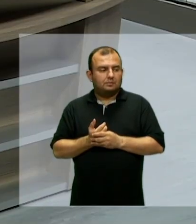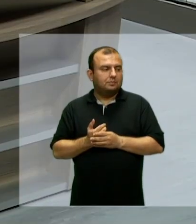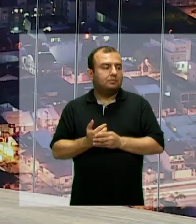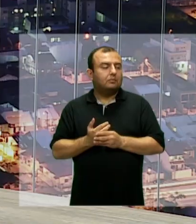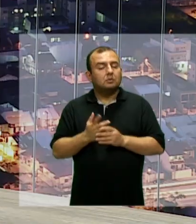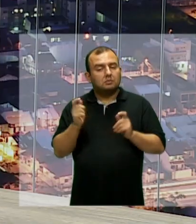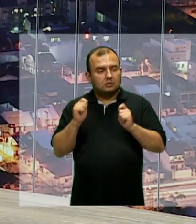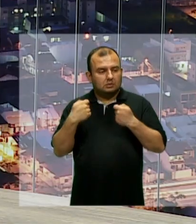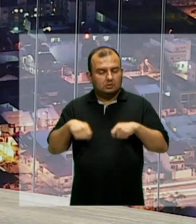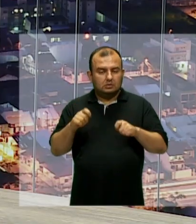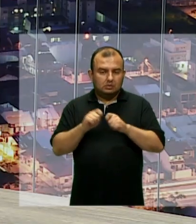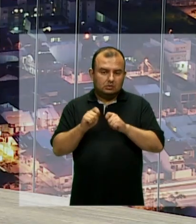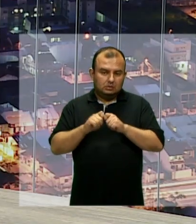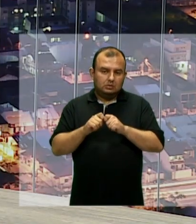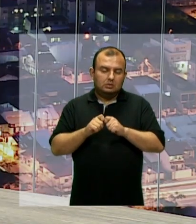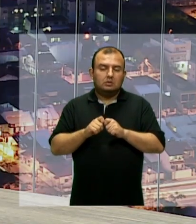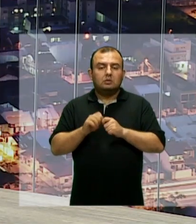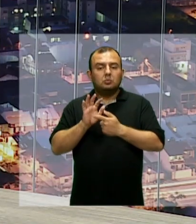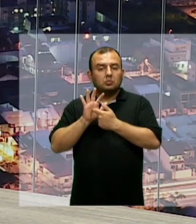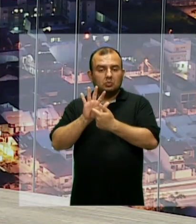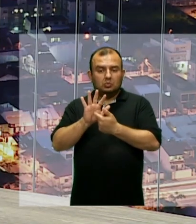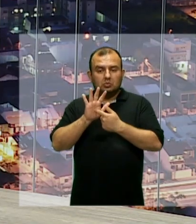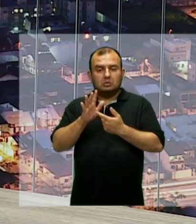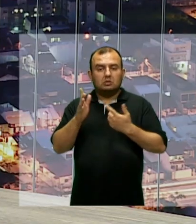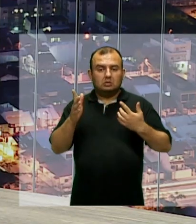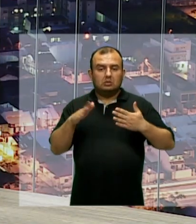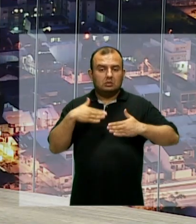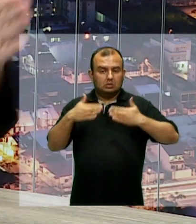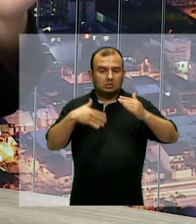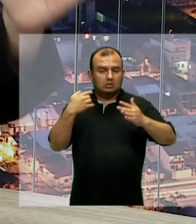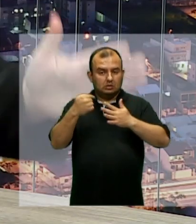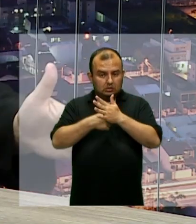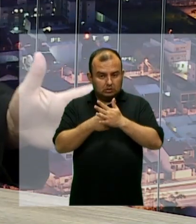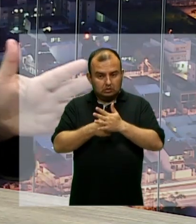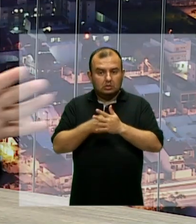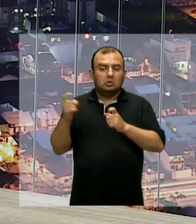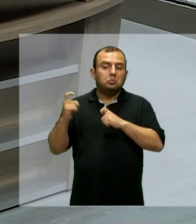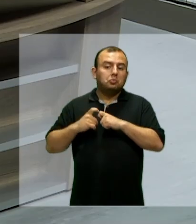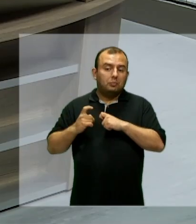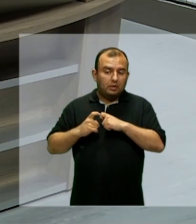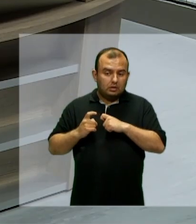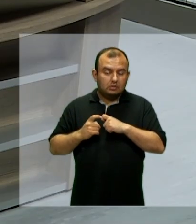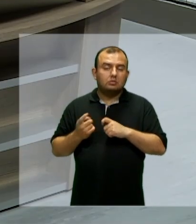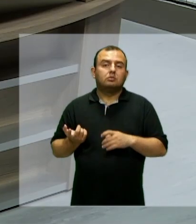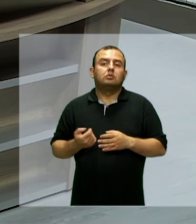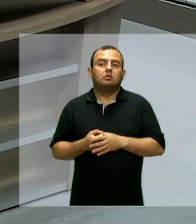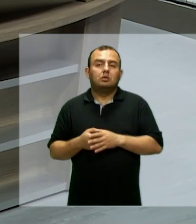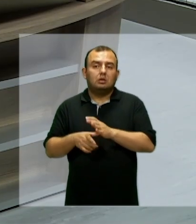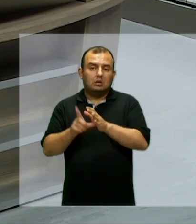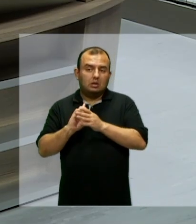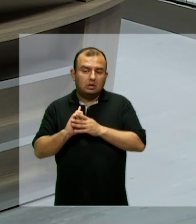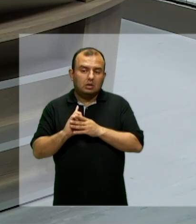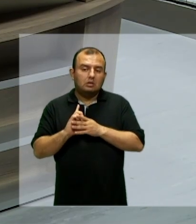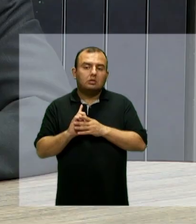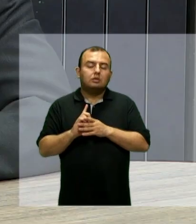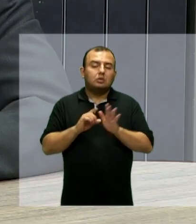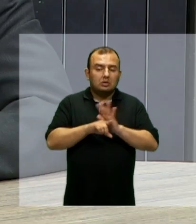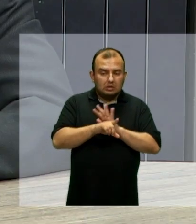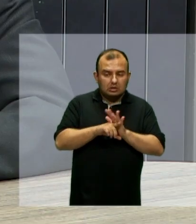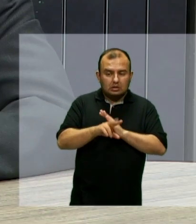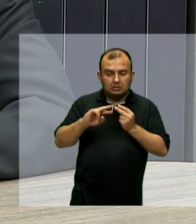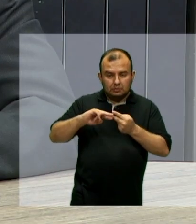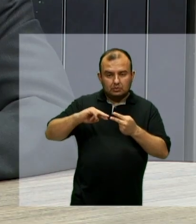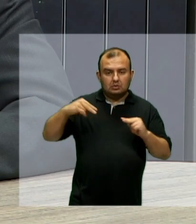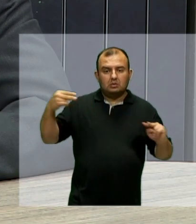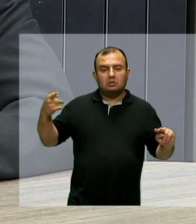ser feito por indicado e depois analisado por um médico. E a gente, hoje em dia, antes de fazer um exame genético, a gente,